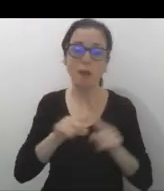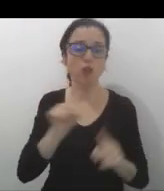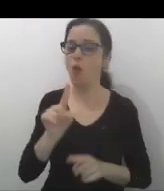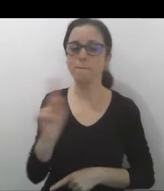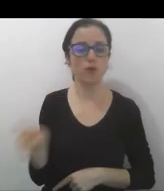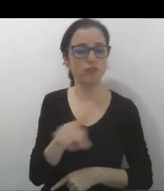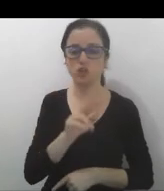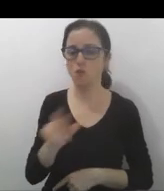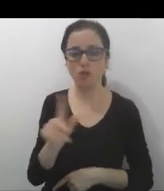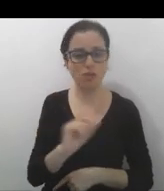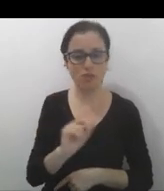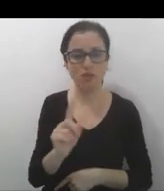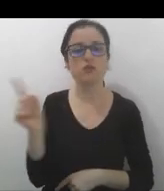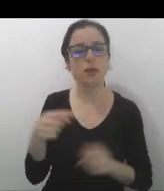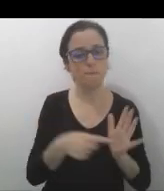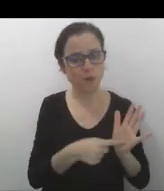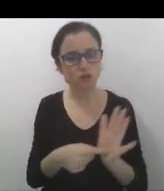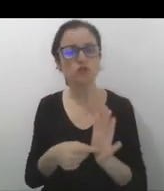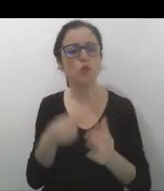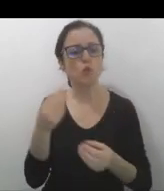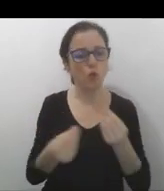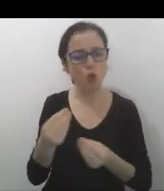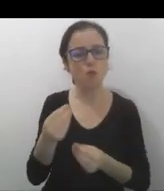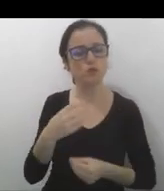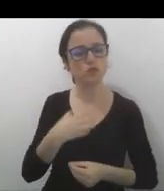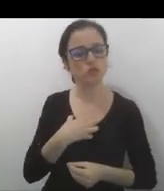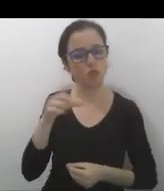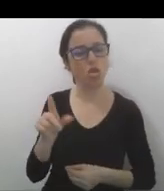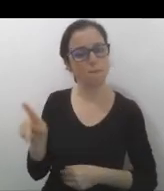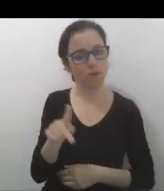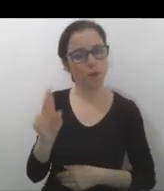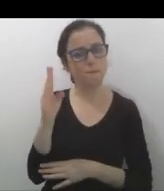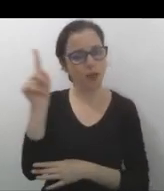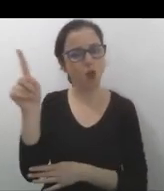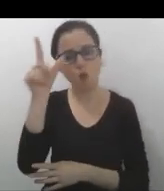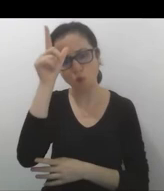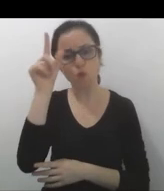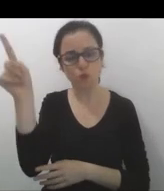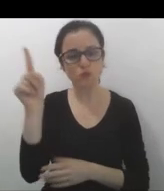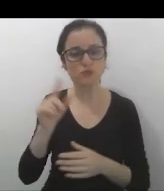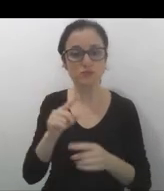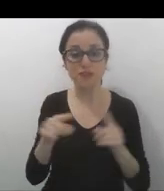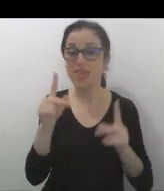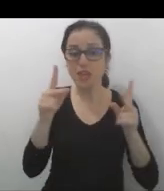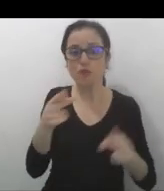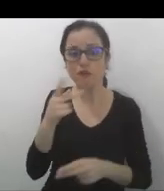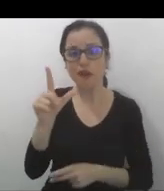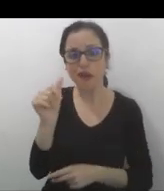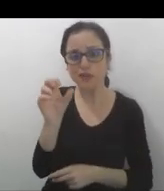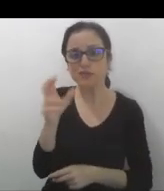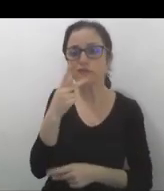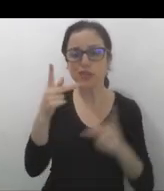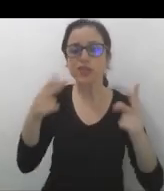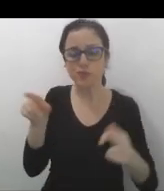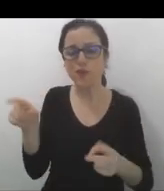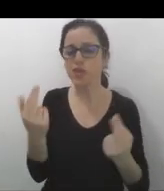da Bauhaus, mas não professora, né? E ela era apresentada como tendo sido professora da Bauhaus, assim